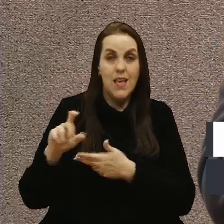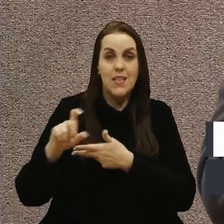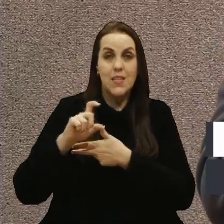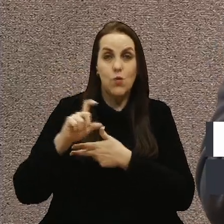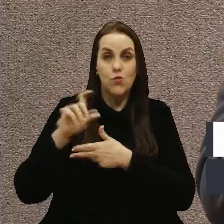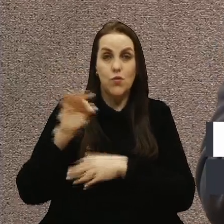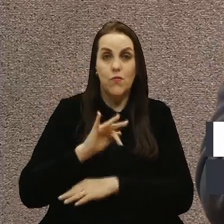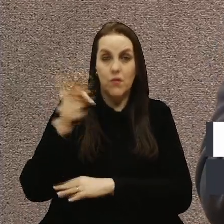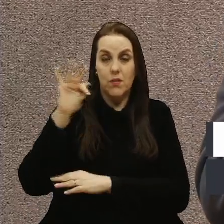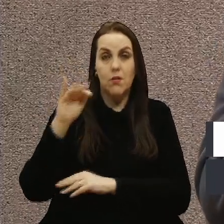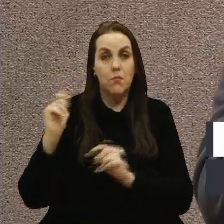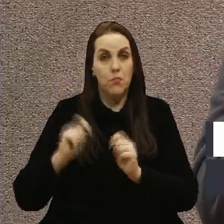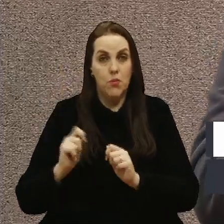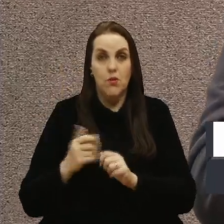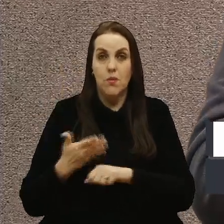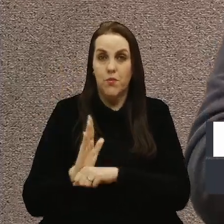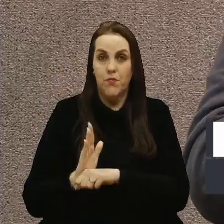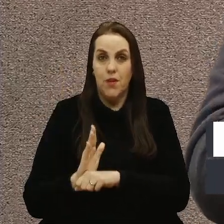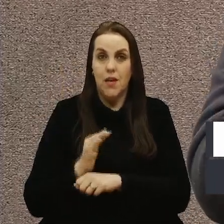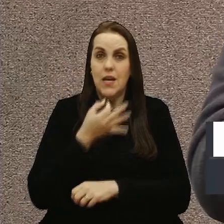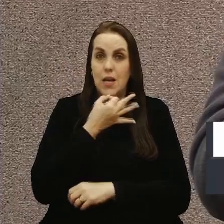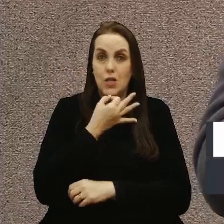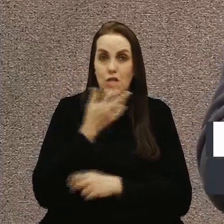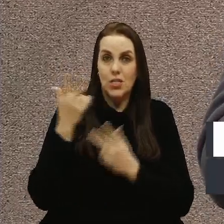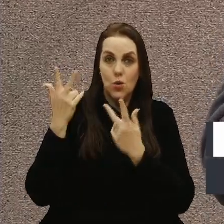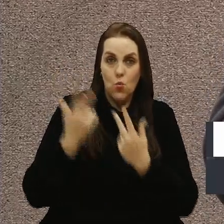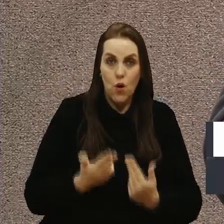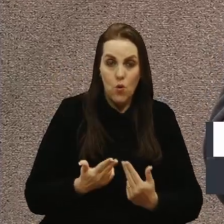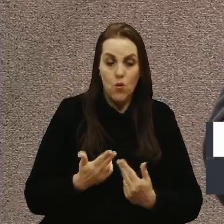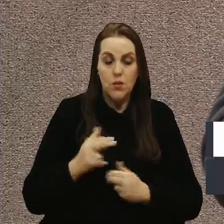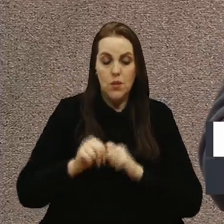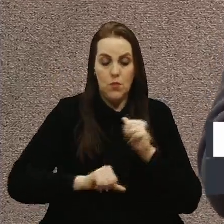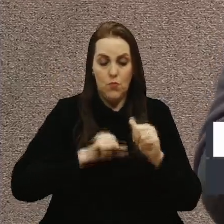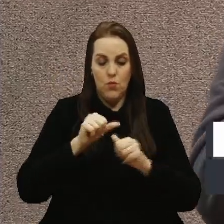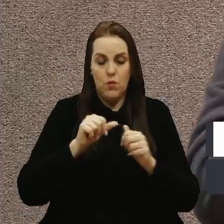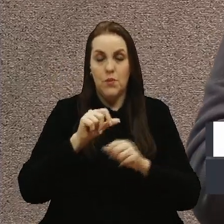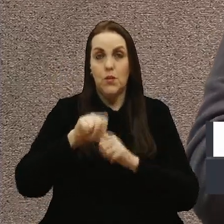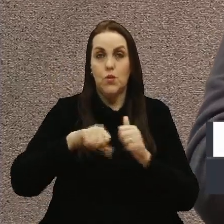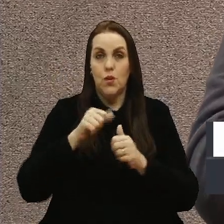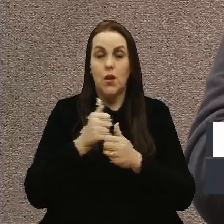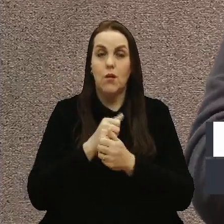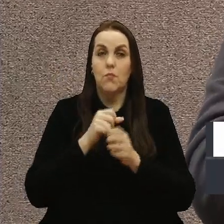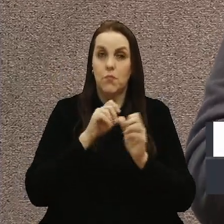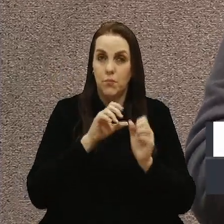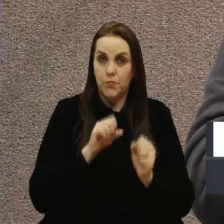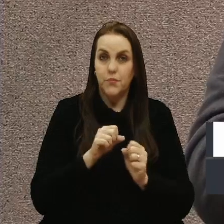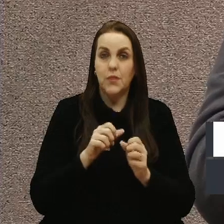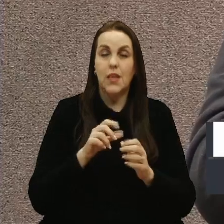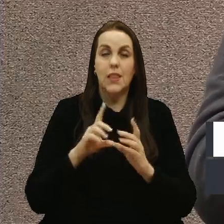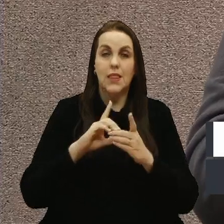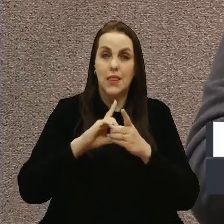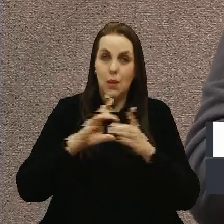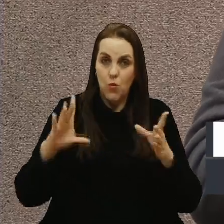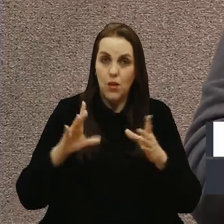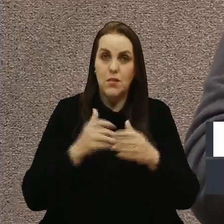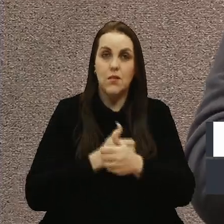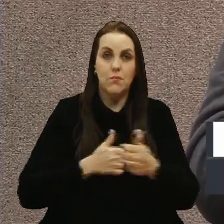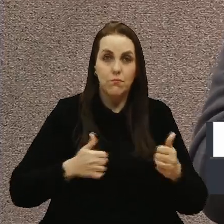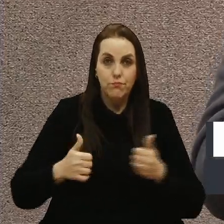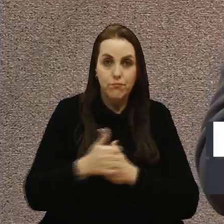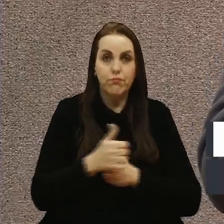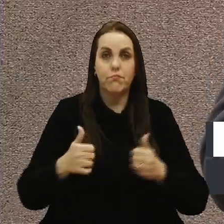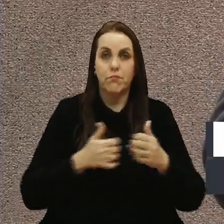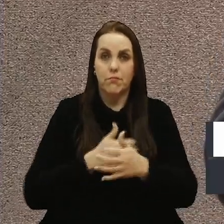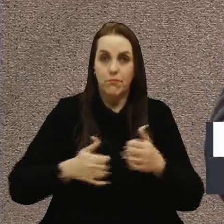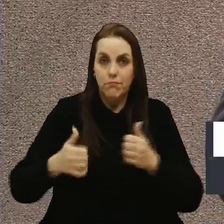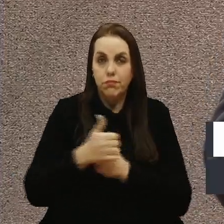para aprovar a mesma coisa que em Caxias. Até que isso não mude, é preciso alternância de poder. Democracia, alternância de poder, isso é salutar para um